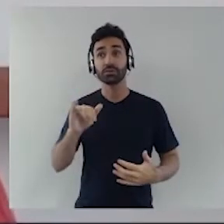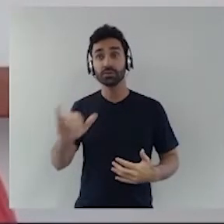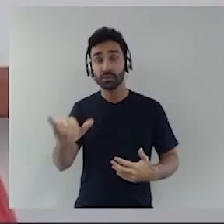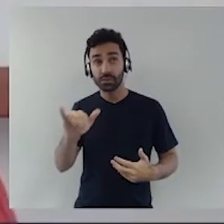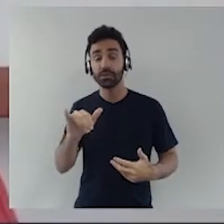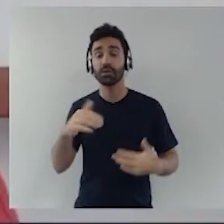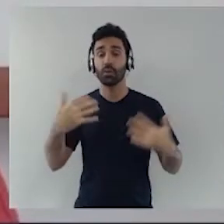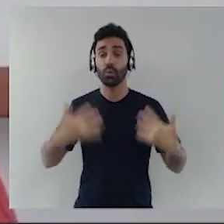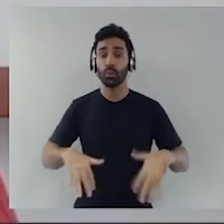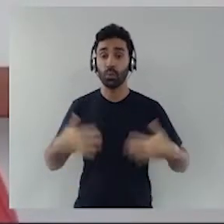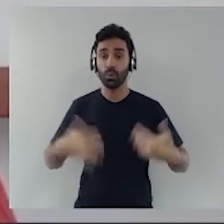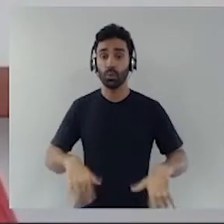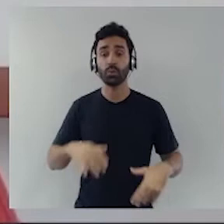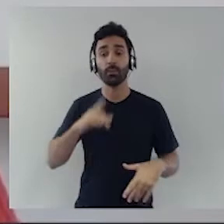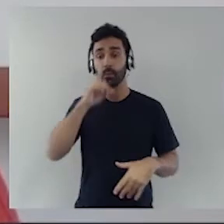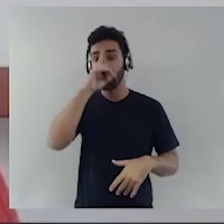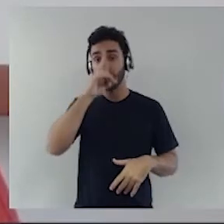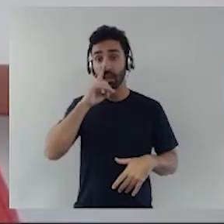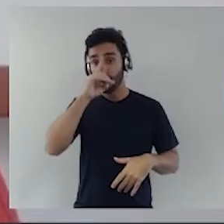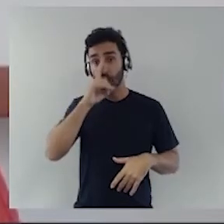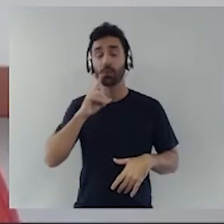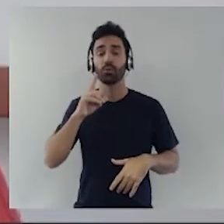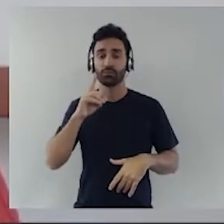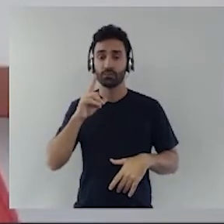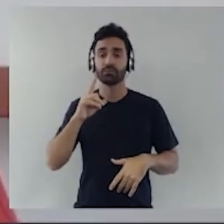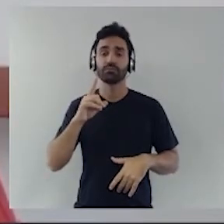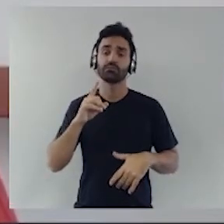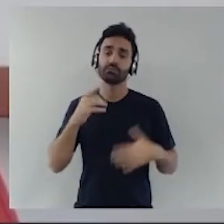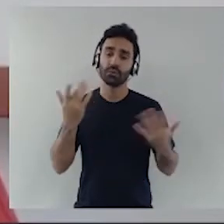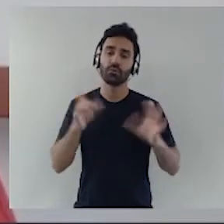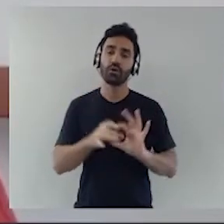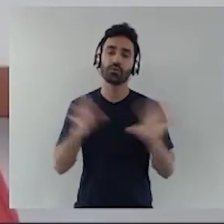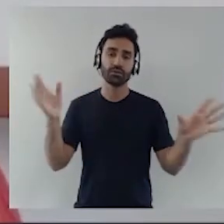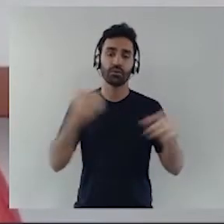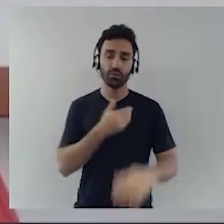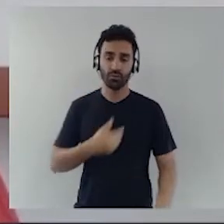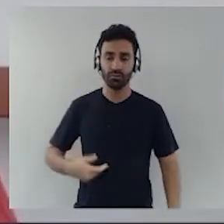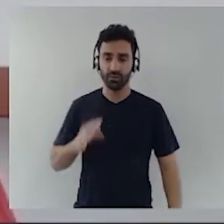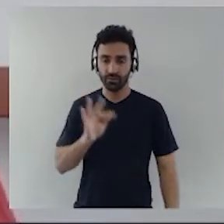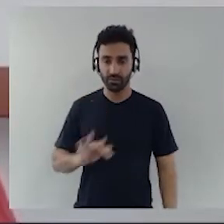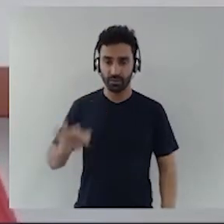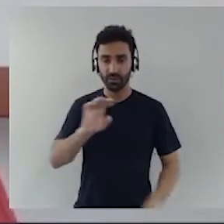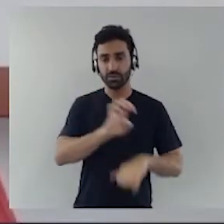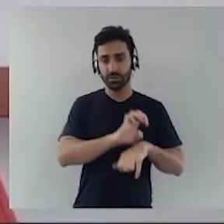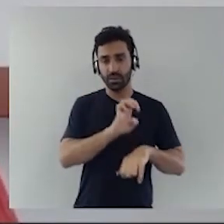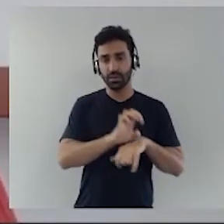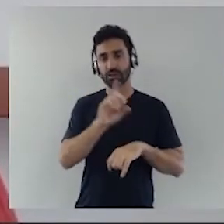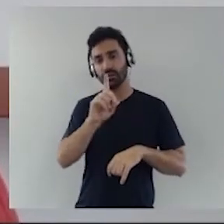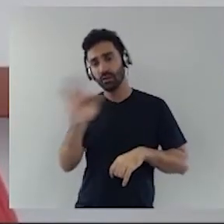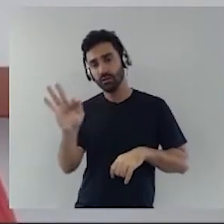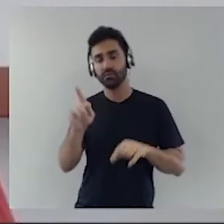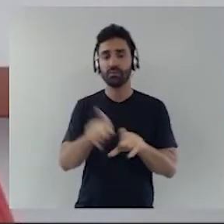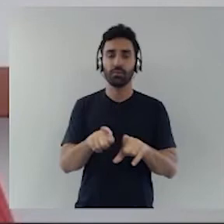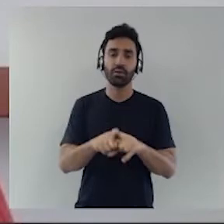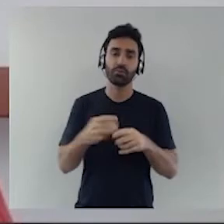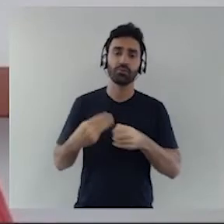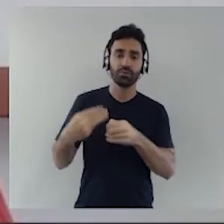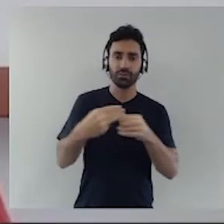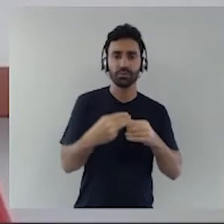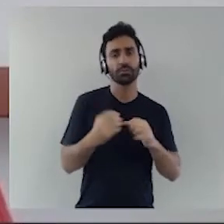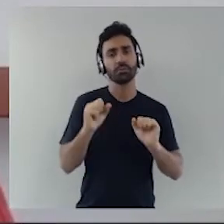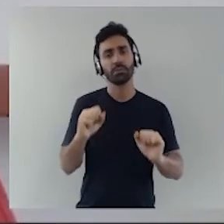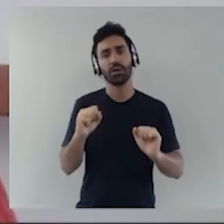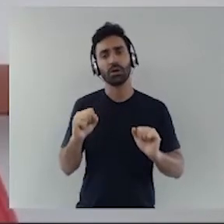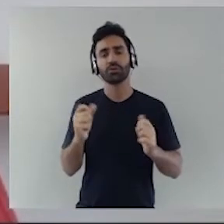perigo público é autorizado que a união estados distrito federal e municípios possam